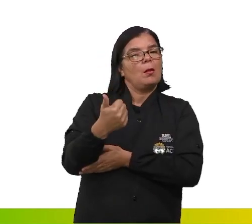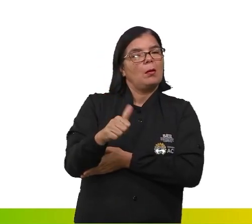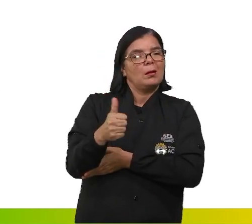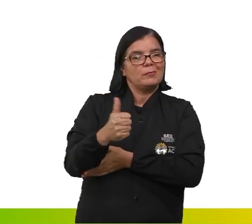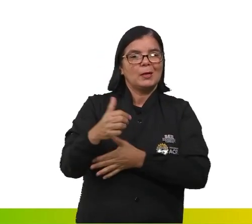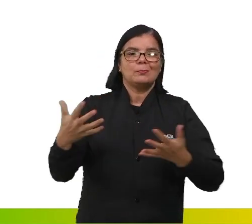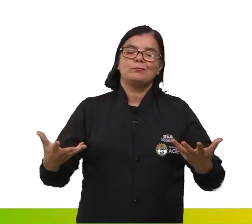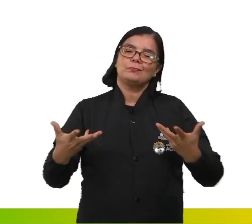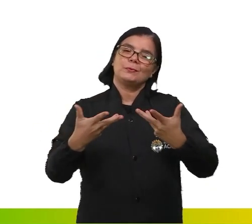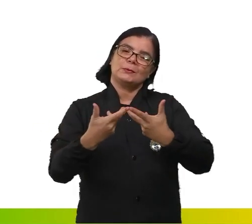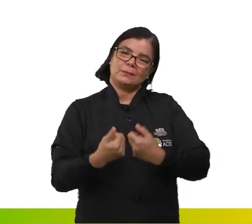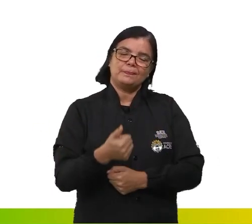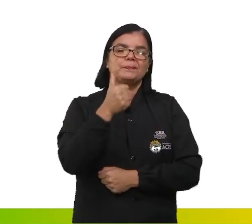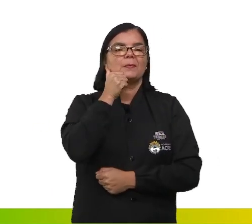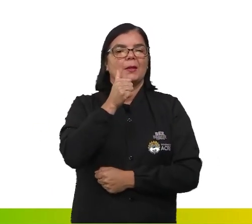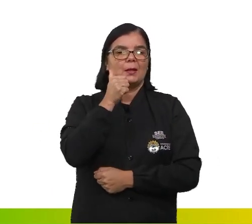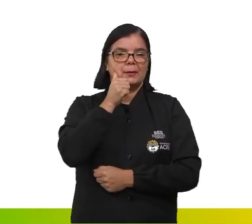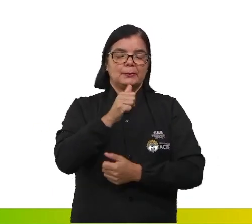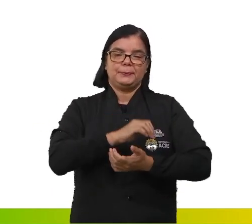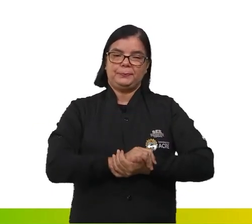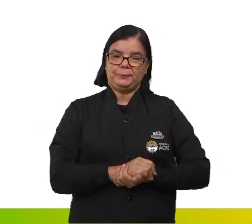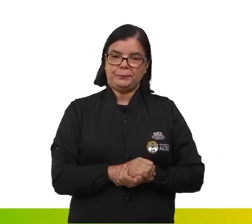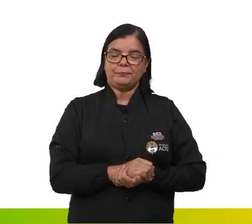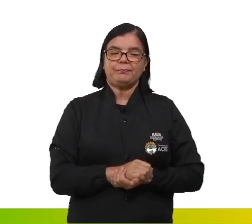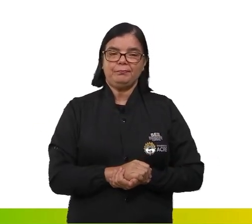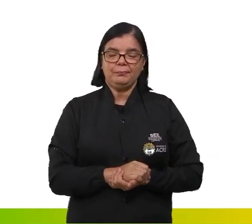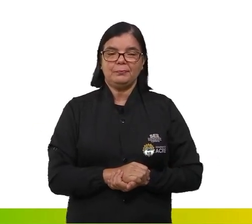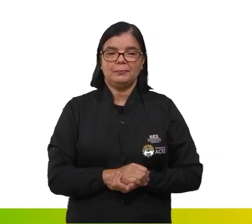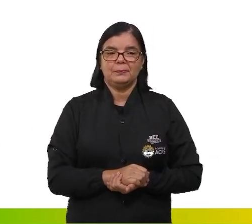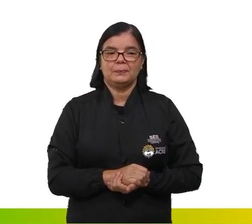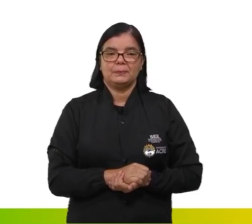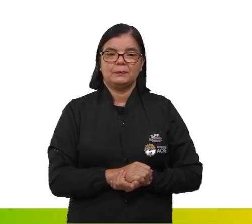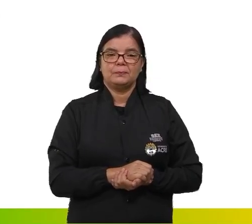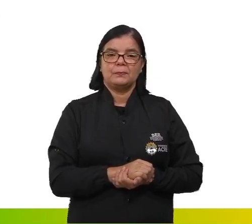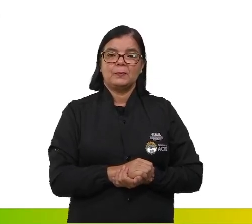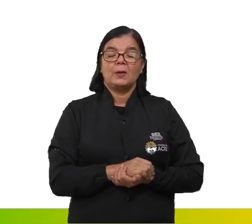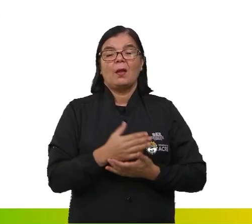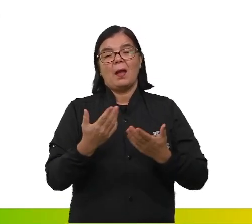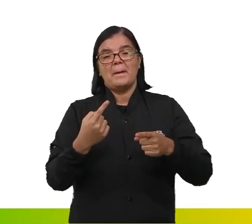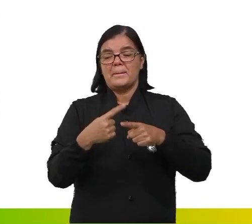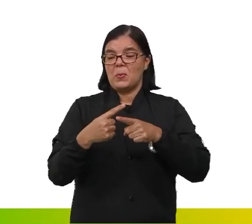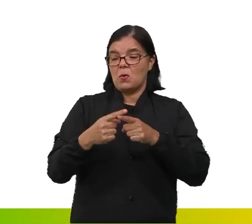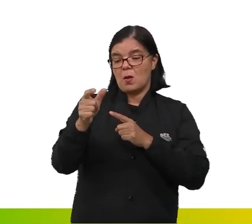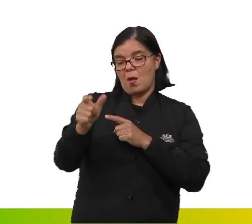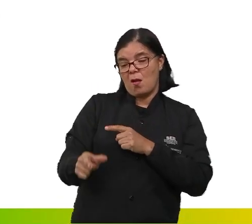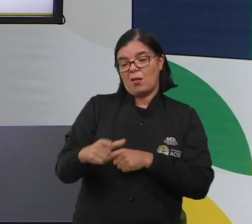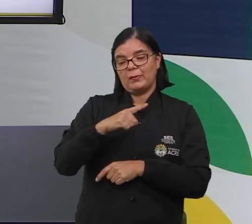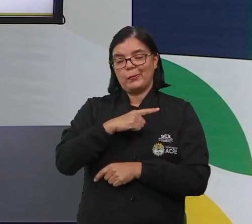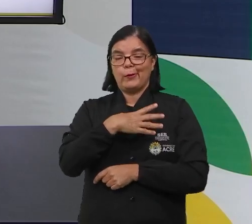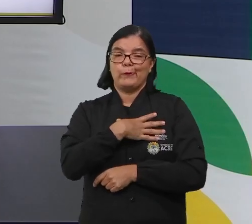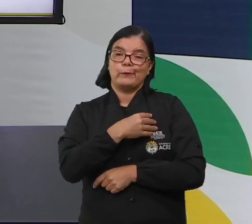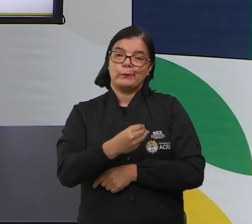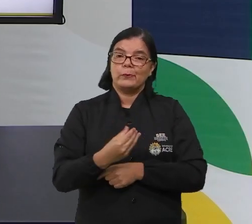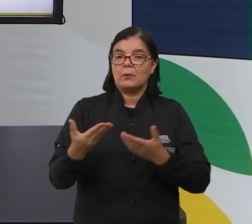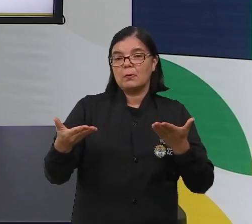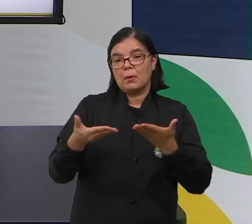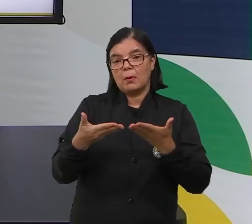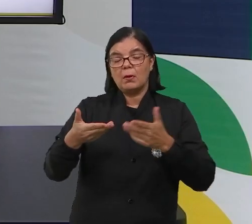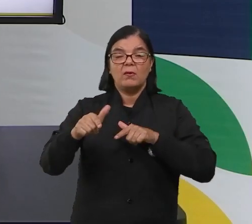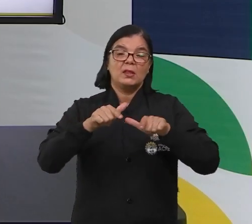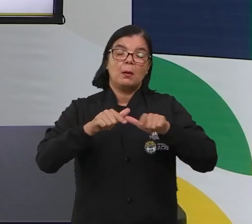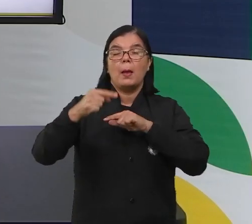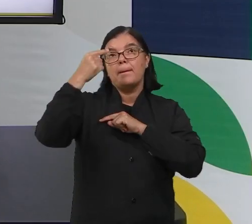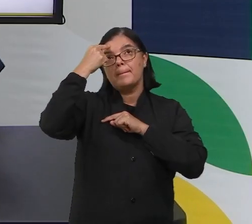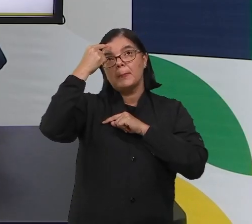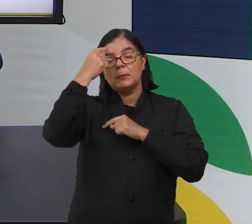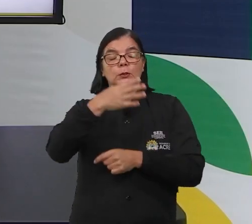contratação e na avaliação de desempenho das mulheres. Ah, porque ela tem filho, então agora ela vai trabalhar